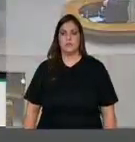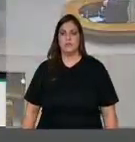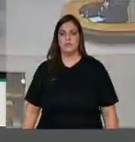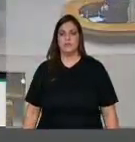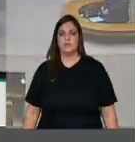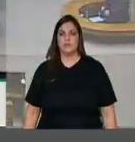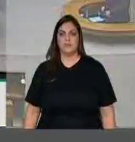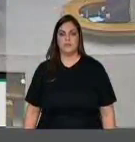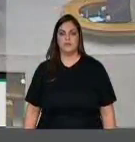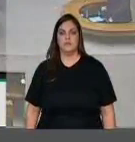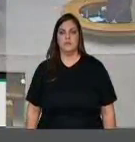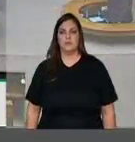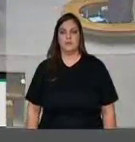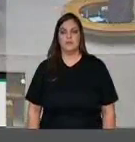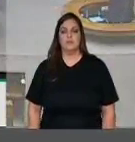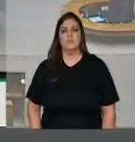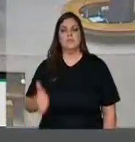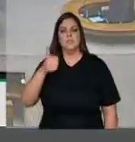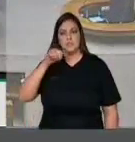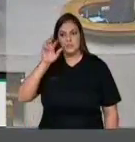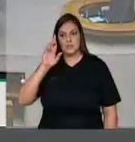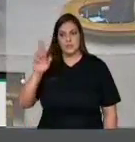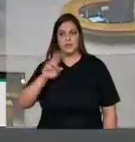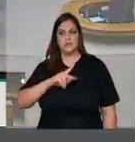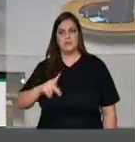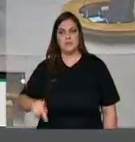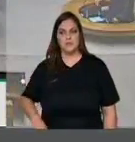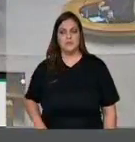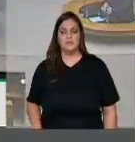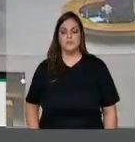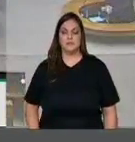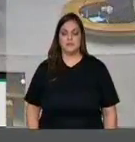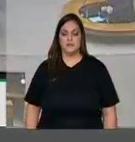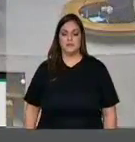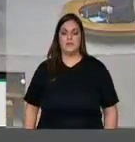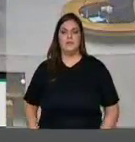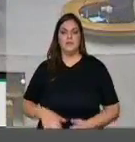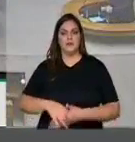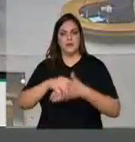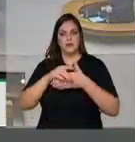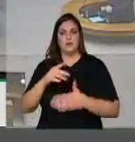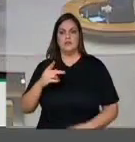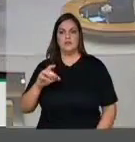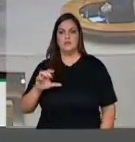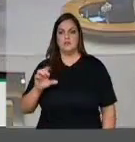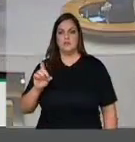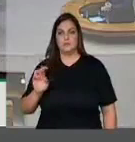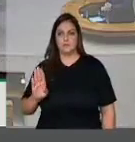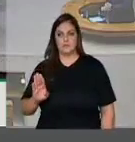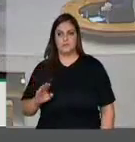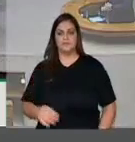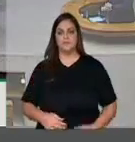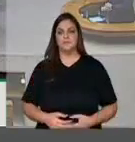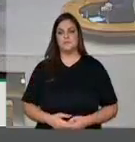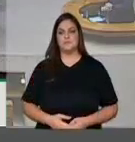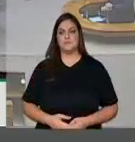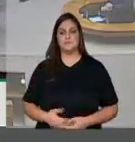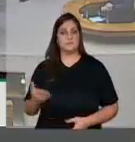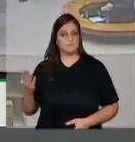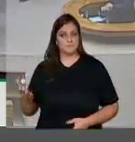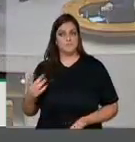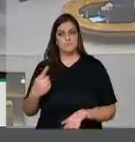Senhora Presidente Jô Moraes, líder do PCdoB e autora do requerimento da sessão